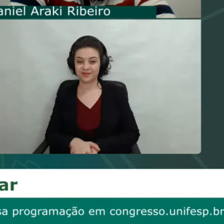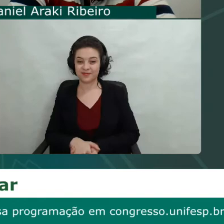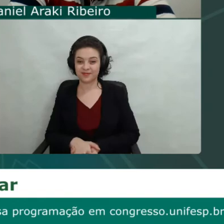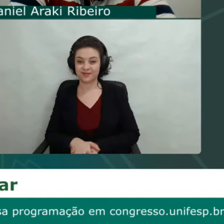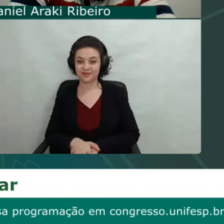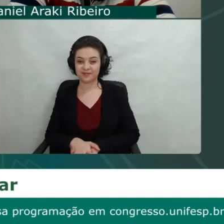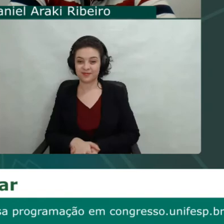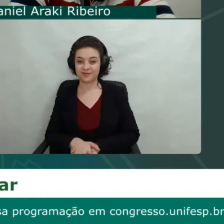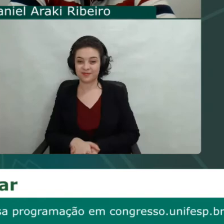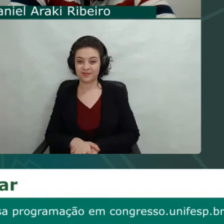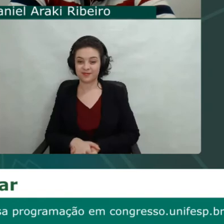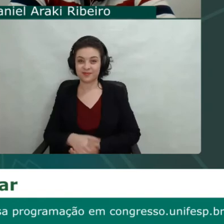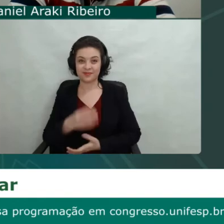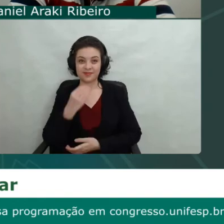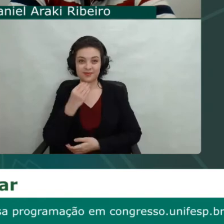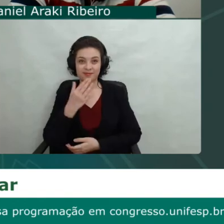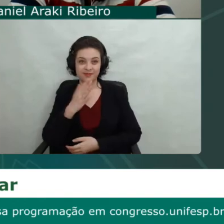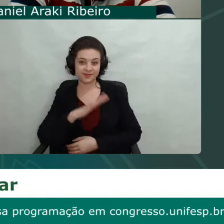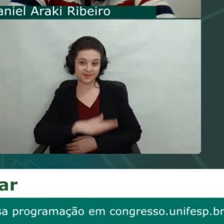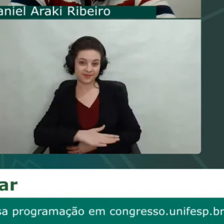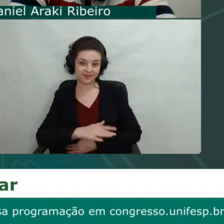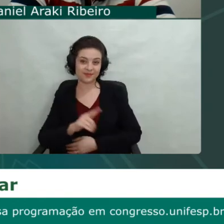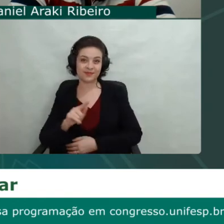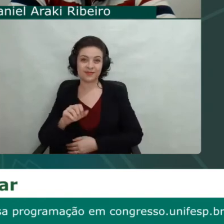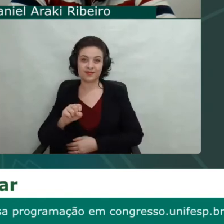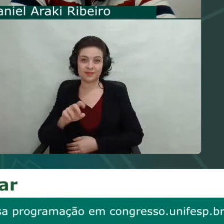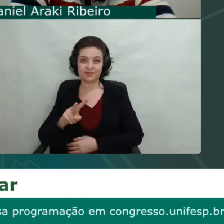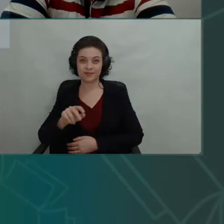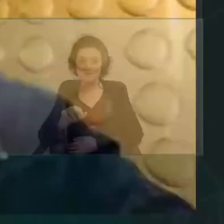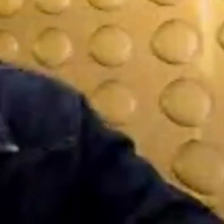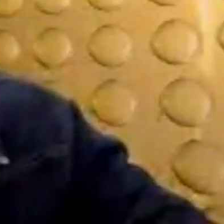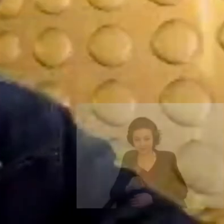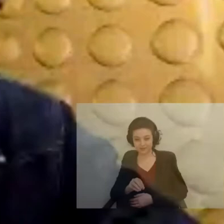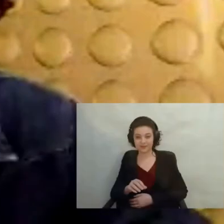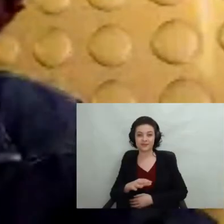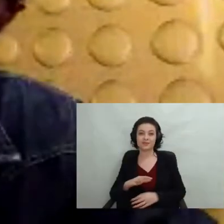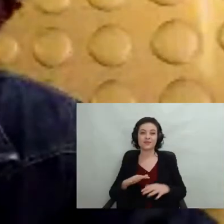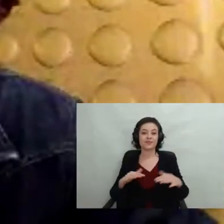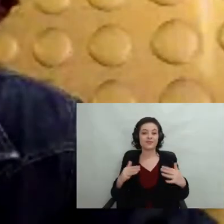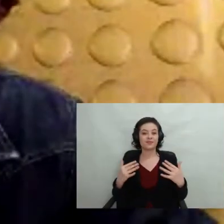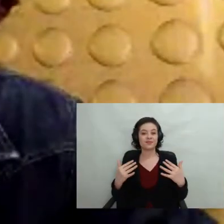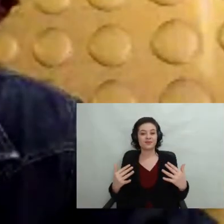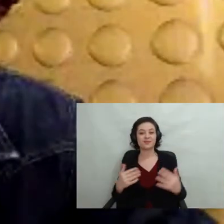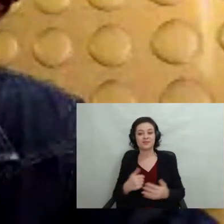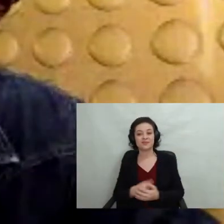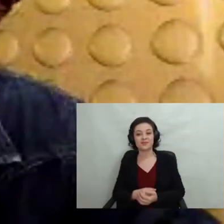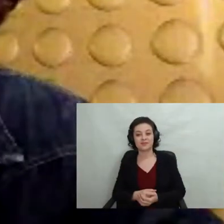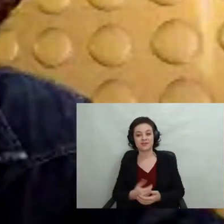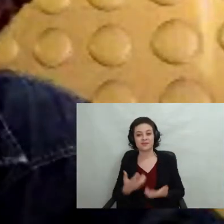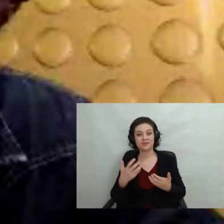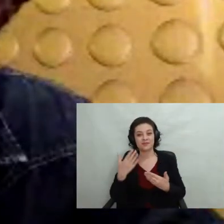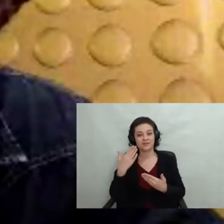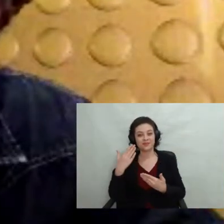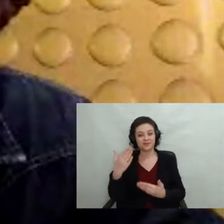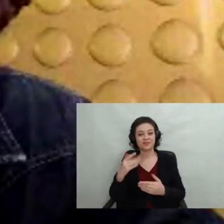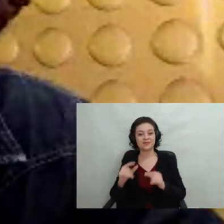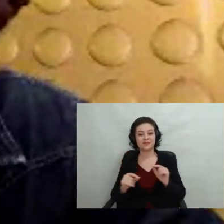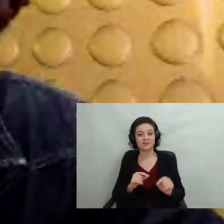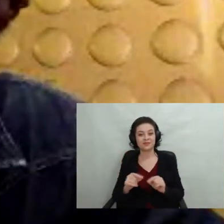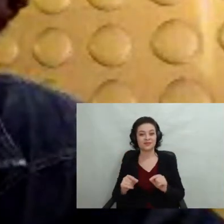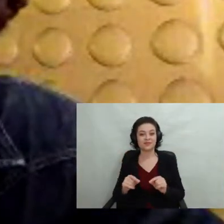Boa tarde, Gustavo, professora Deise, Daniel, todos que nos assistem. Eu queria agradecer a unidade e